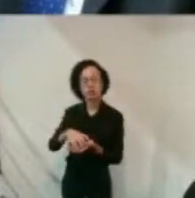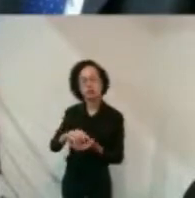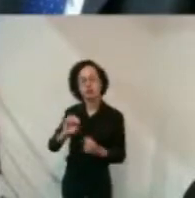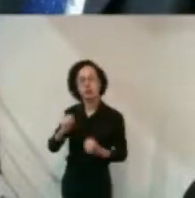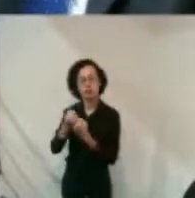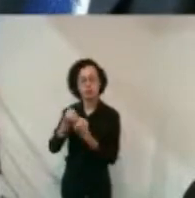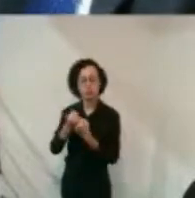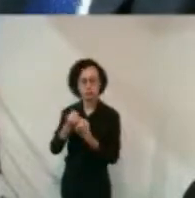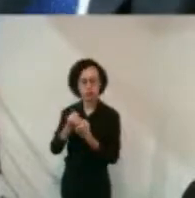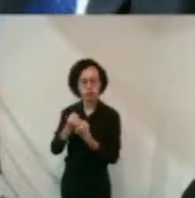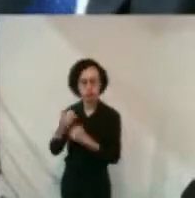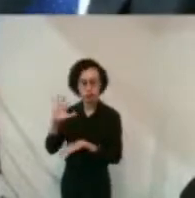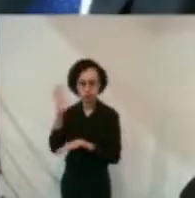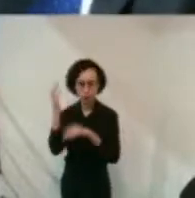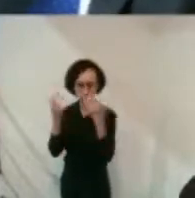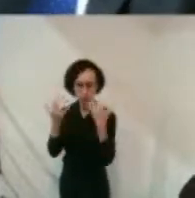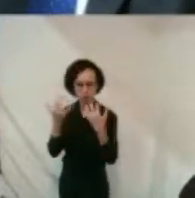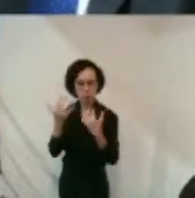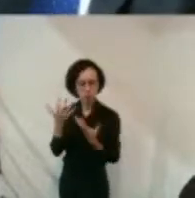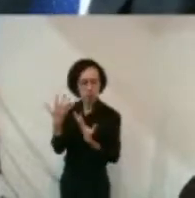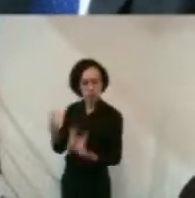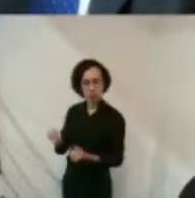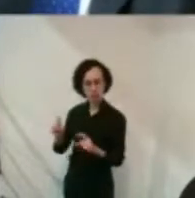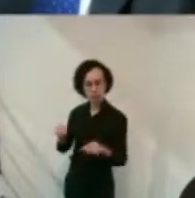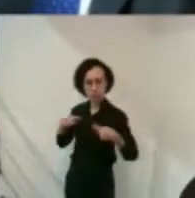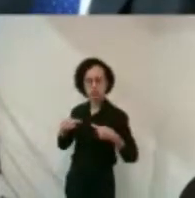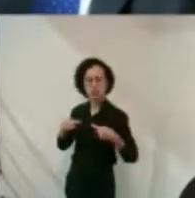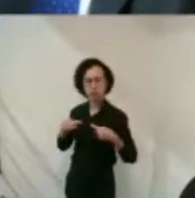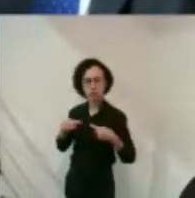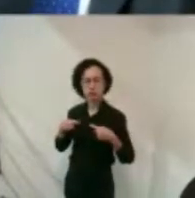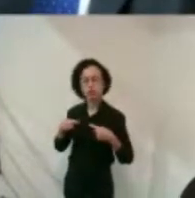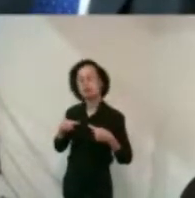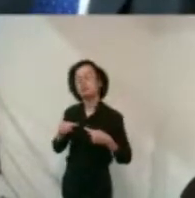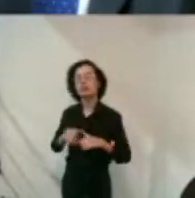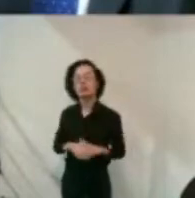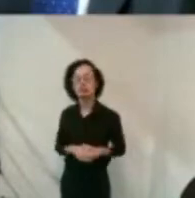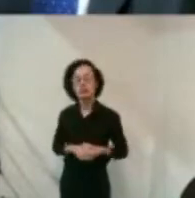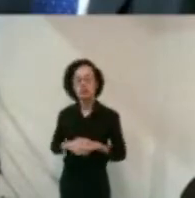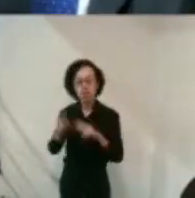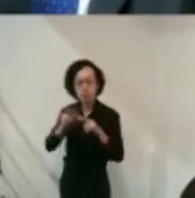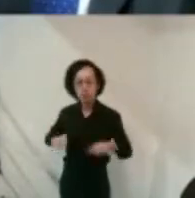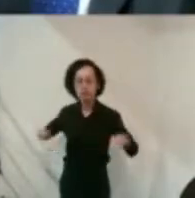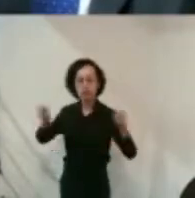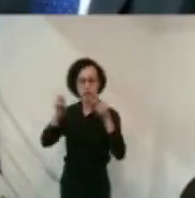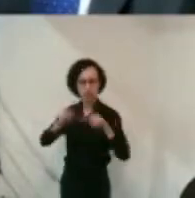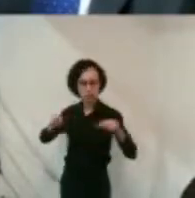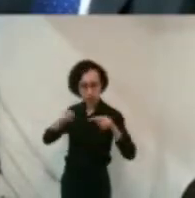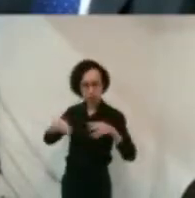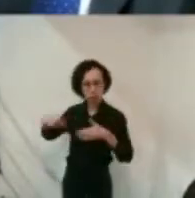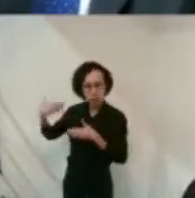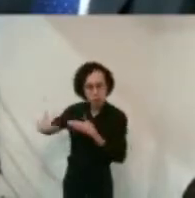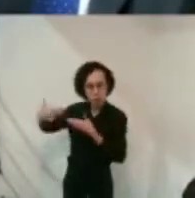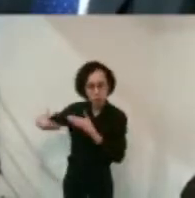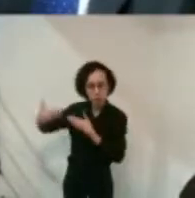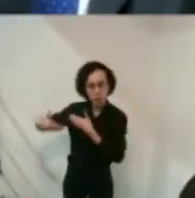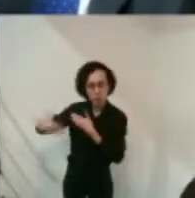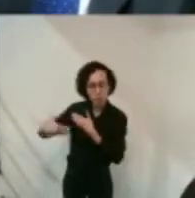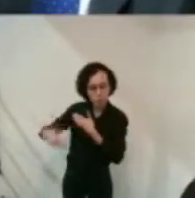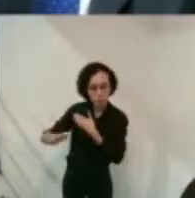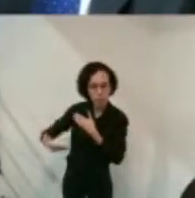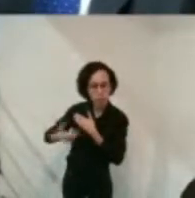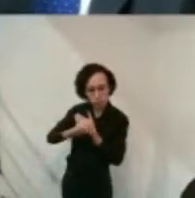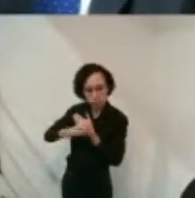Ambiente, que encarou esse desafio dentro dessa perspectiva, dentro dessa visão, e vem aí combatendo